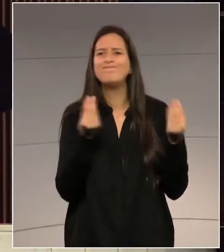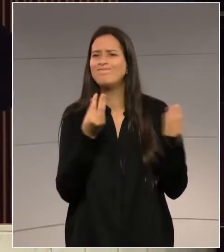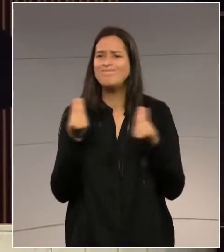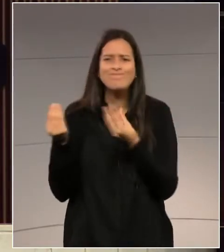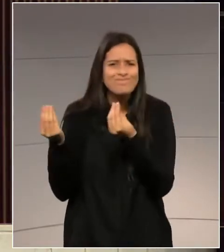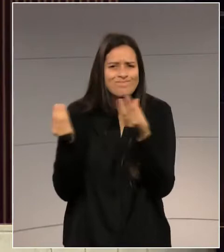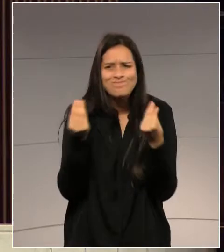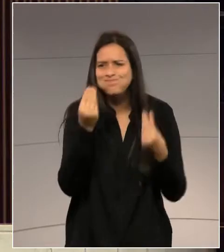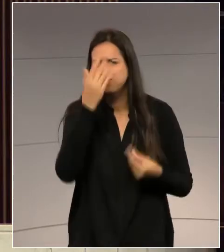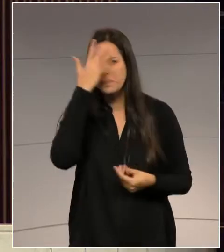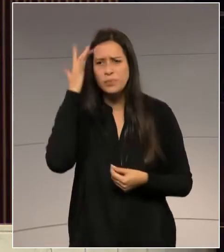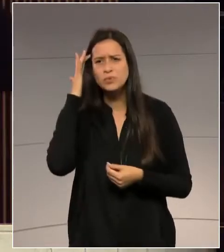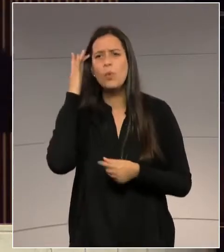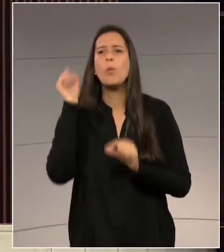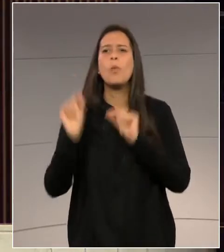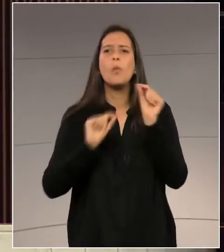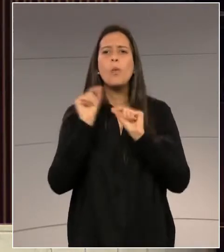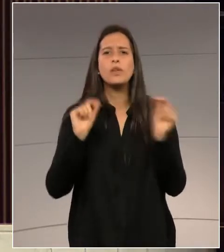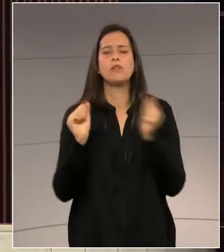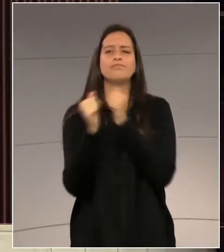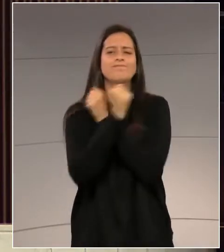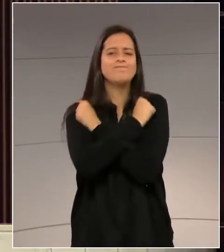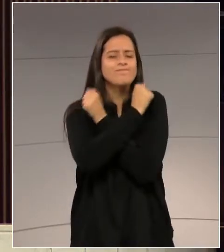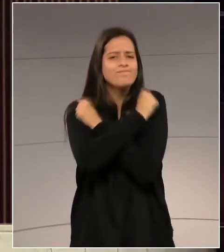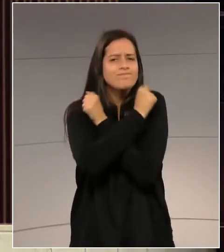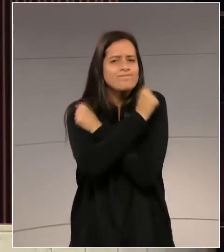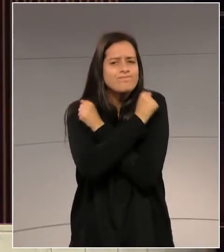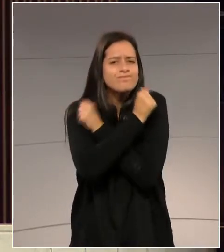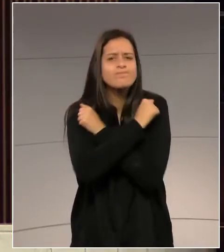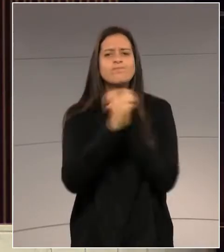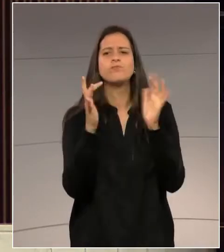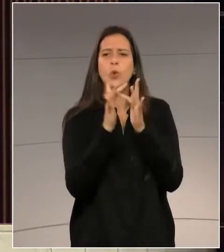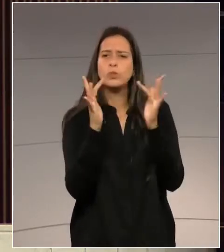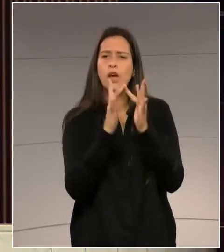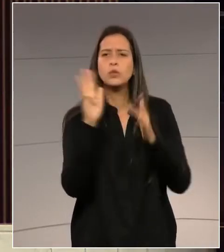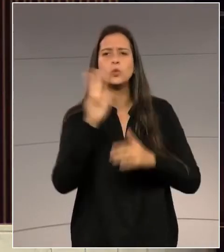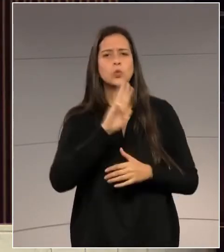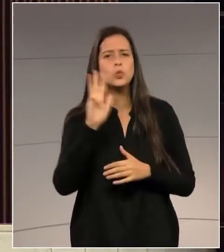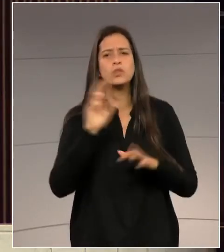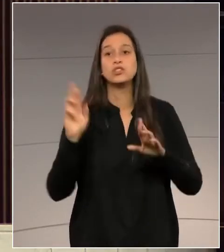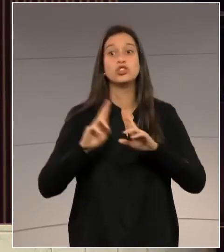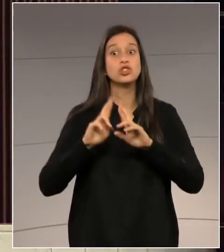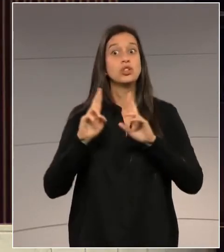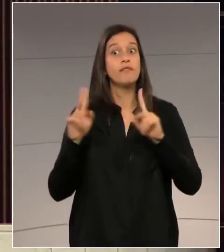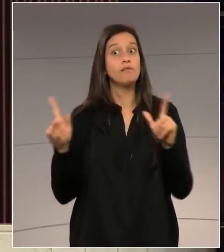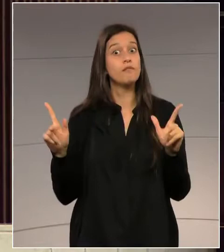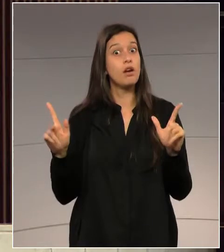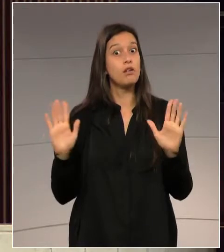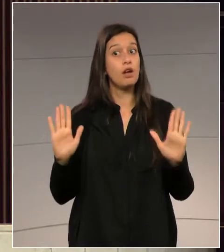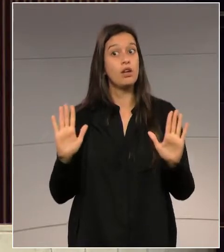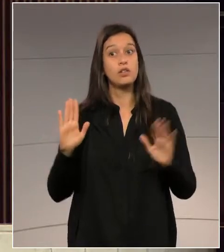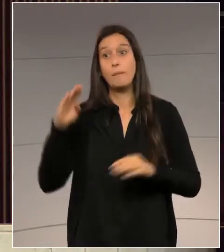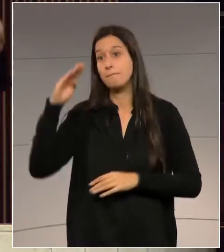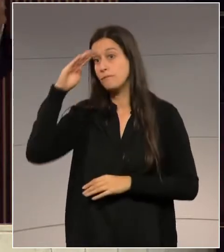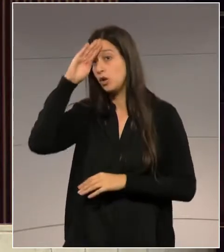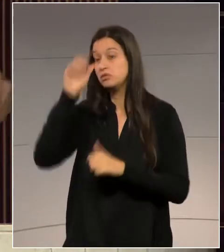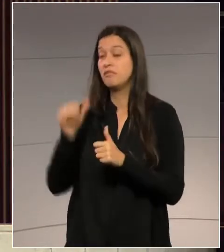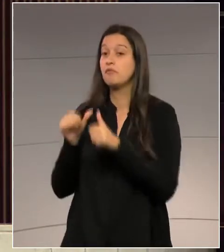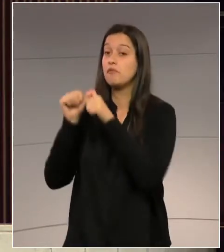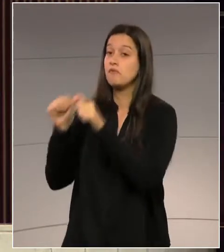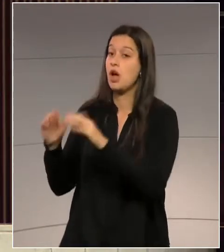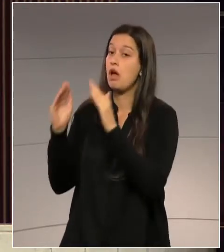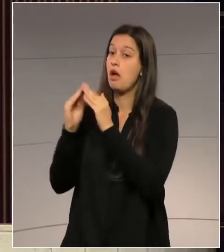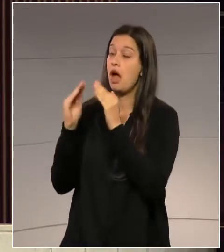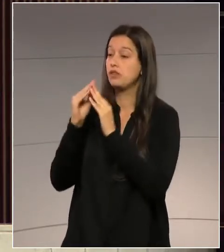que o povo não quer ver na rua o lula preso recebia mais visita internacional de autoridade política